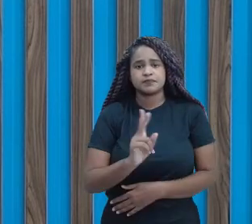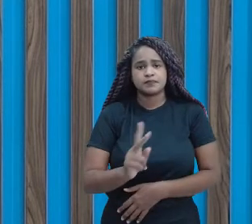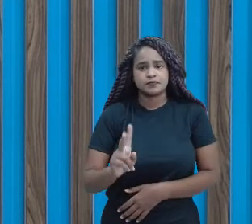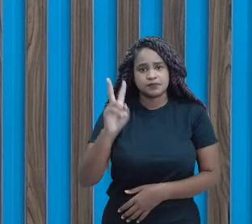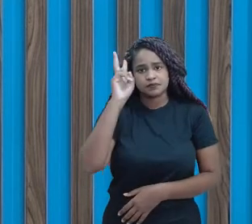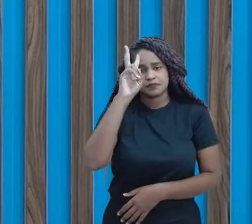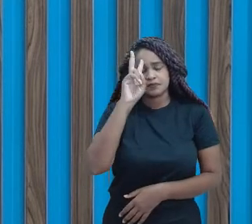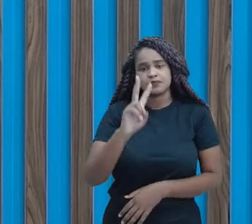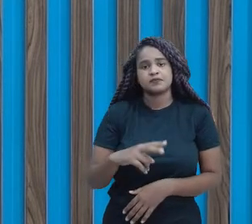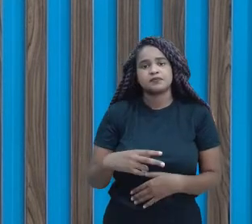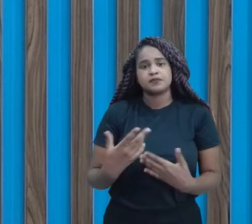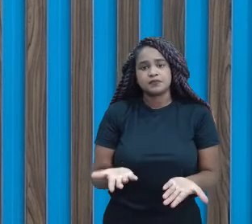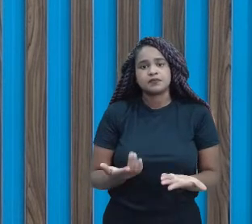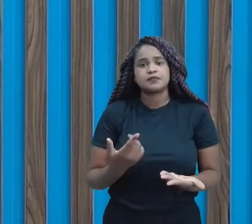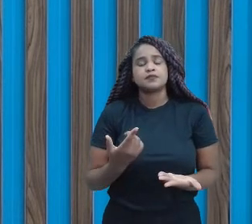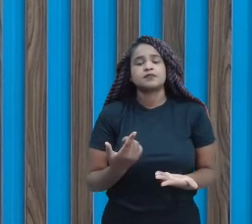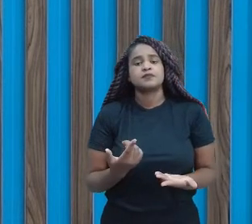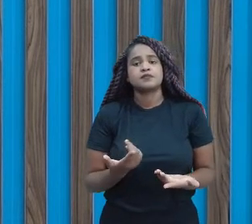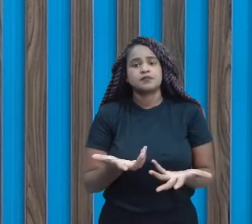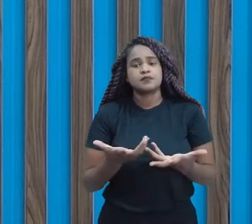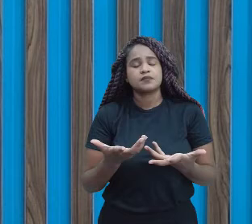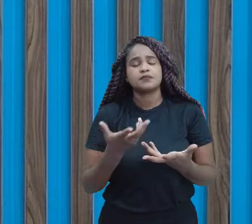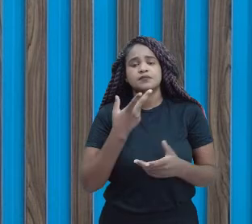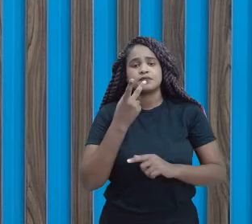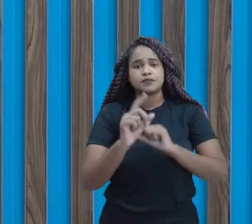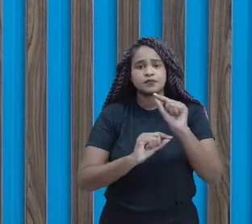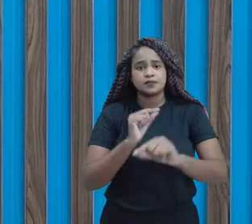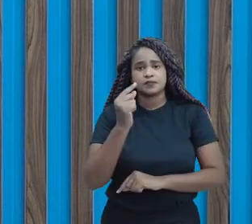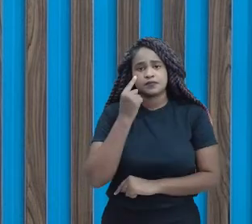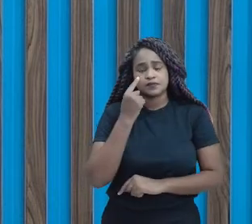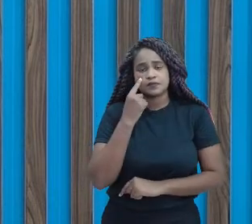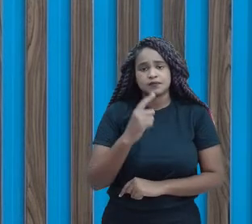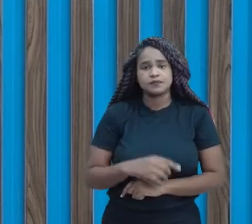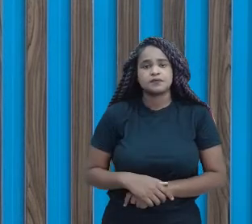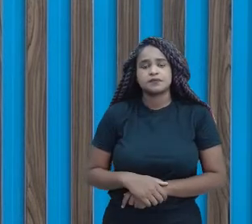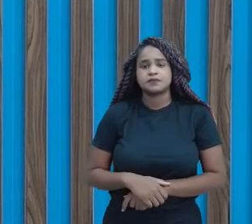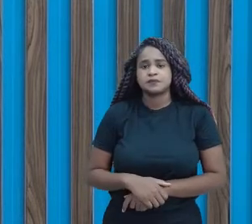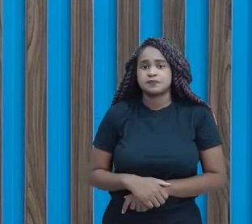Espanha, na época de Filipe II da Espanha,